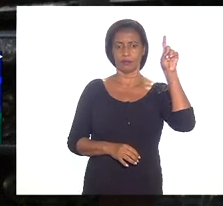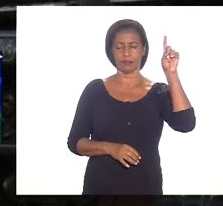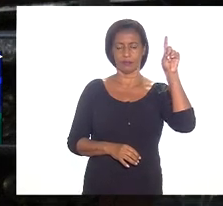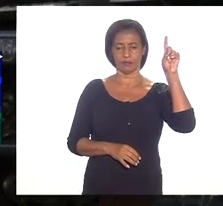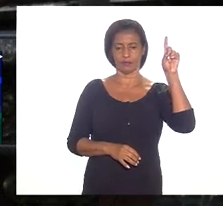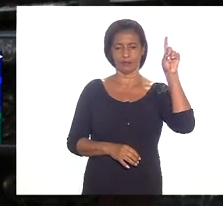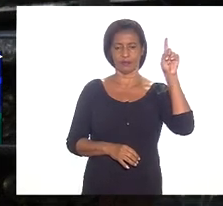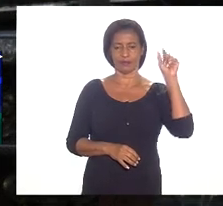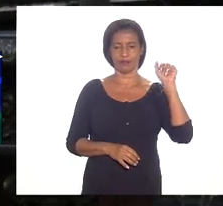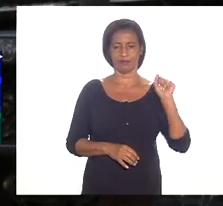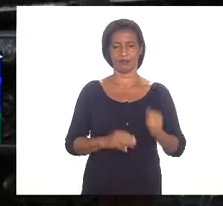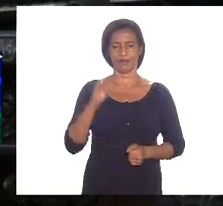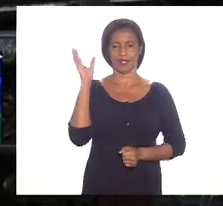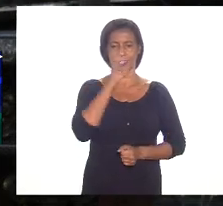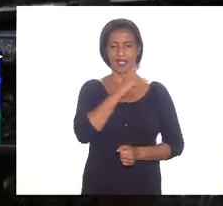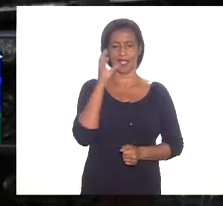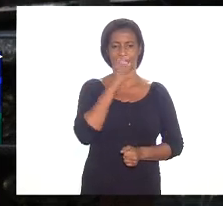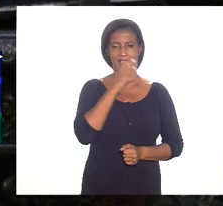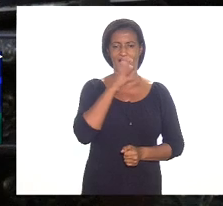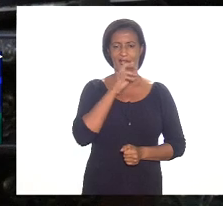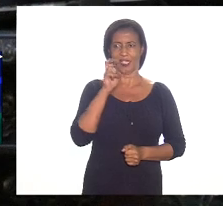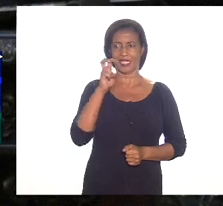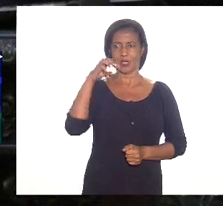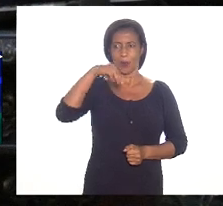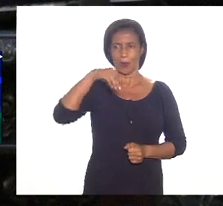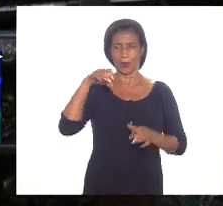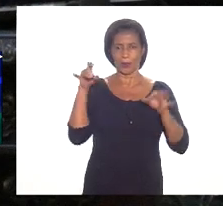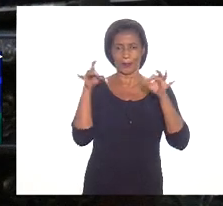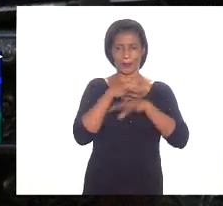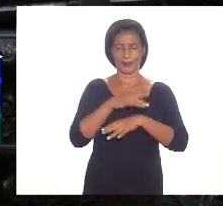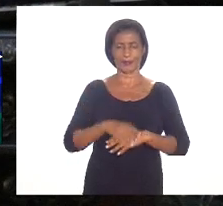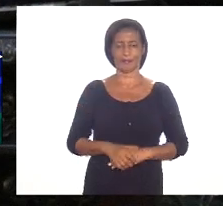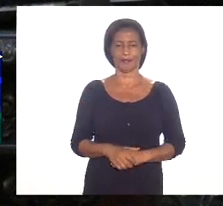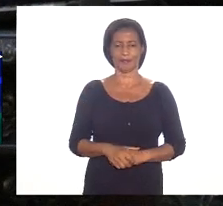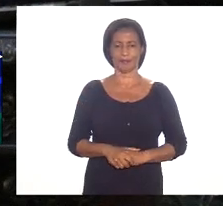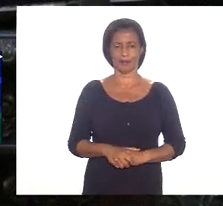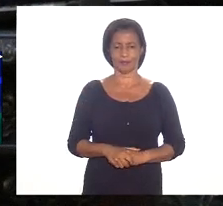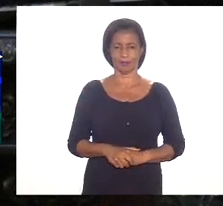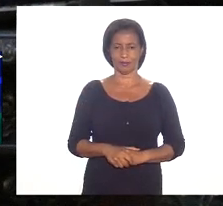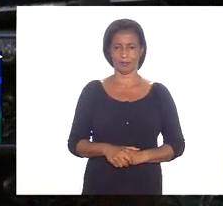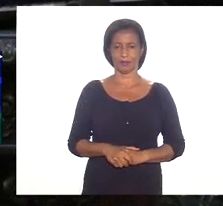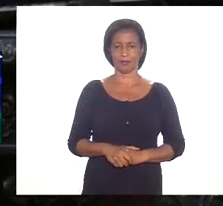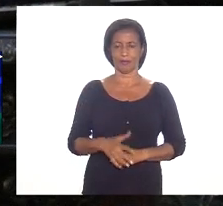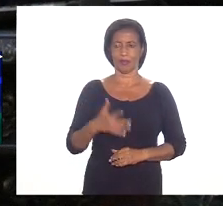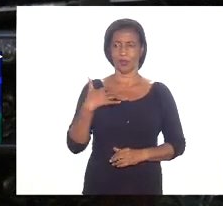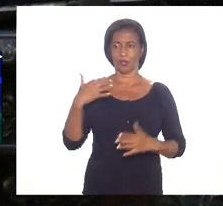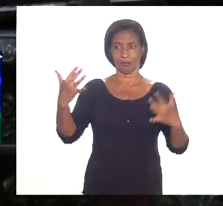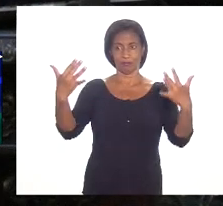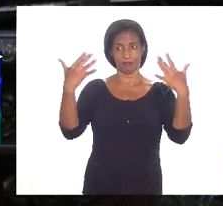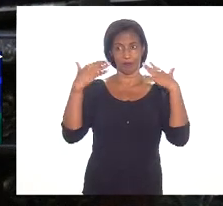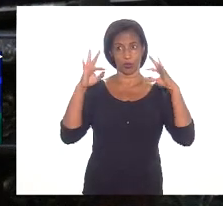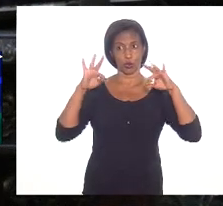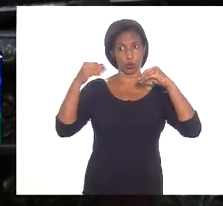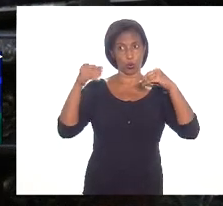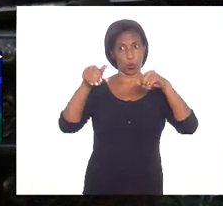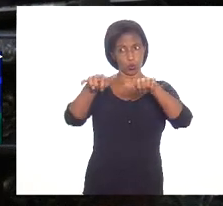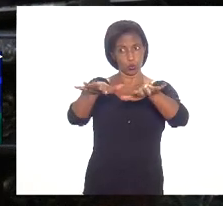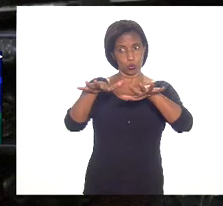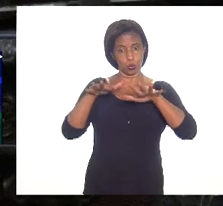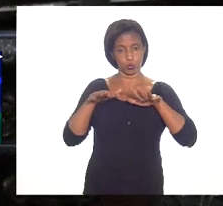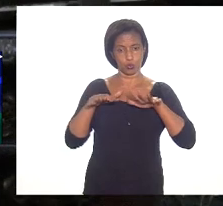tia eu poderia que pudesse ser muito rápido que estamos cinco minutos para terminar eu queria chamar atenção de todo o plenário que